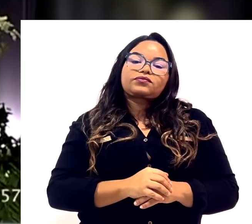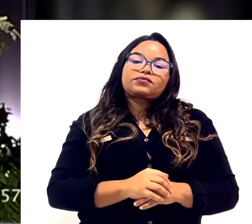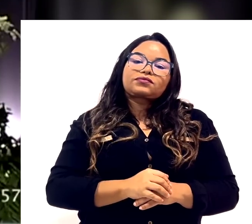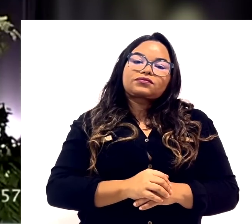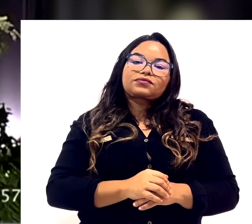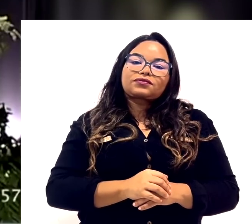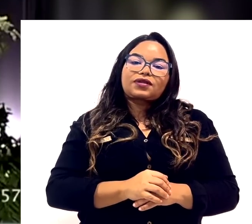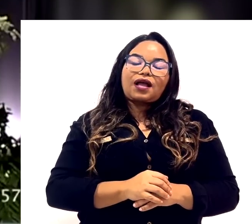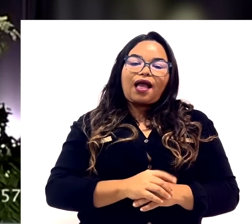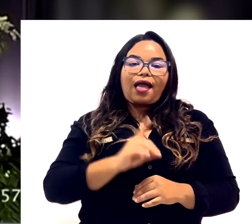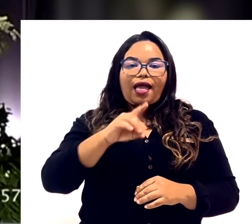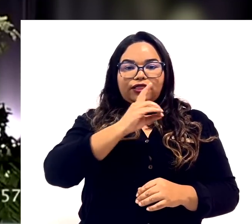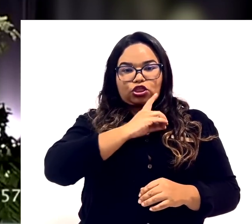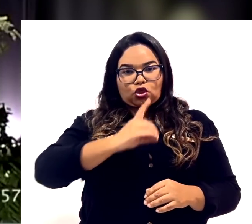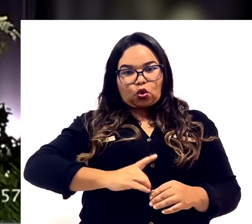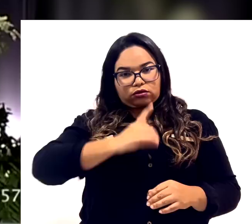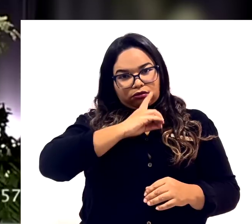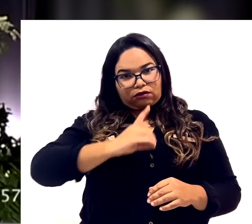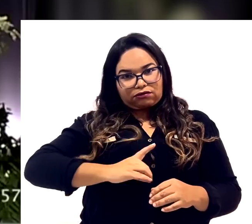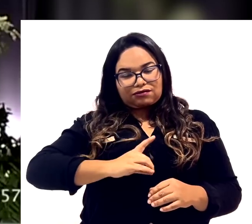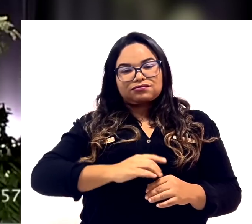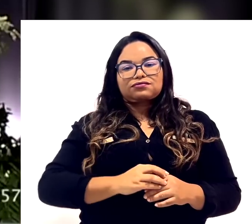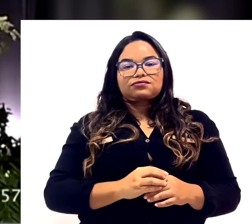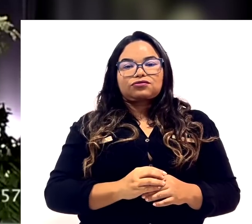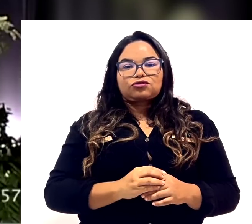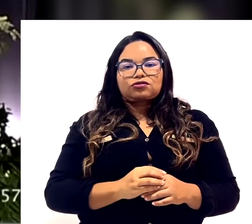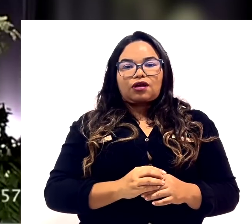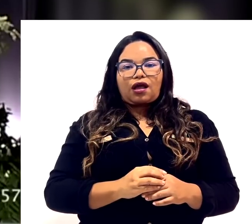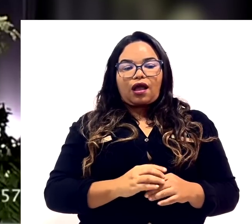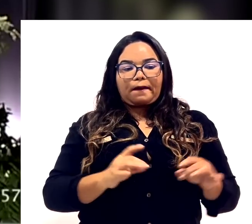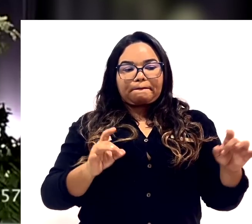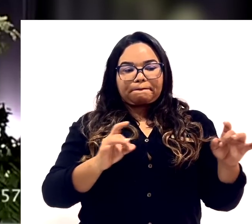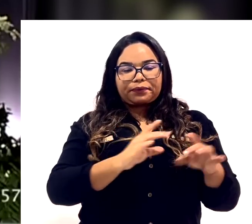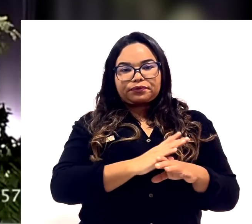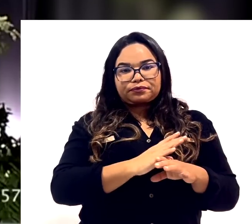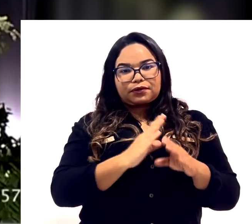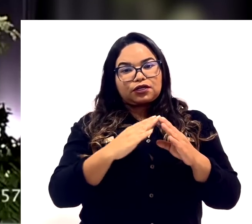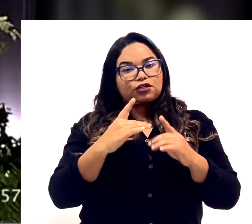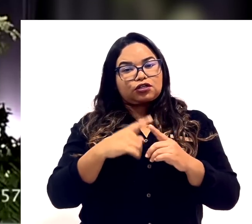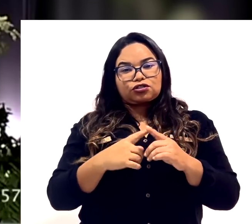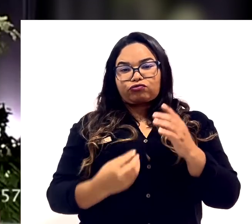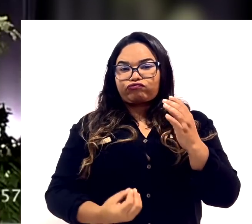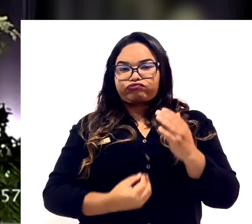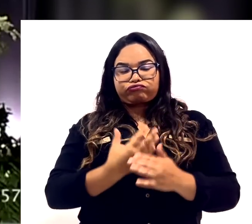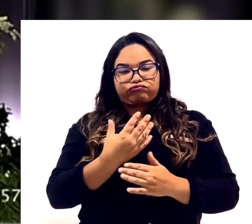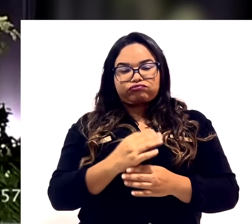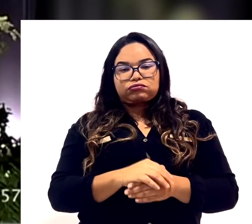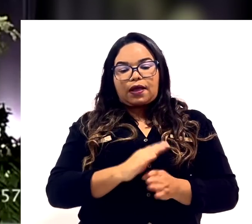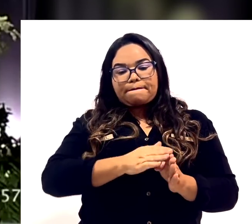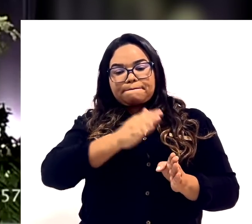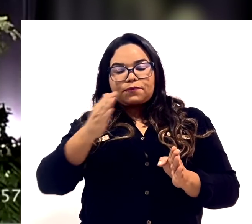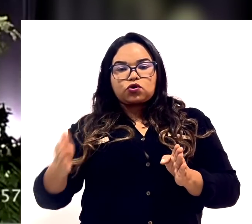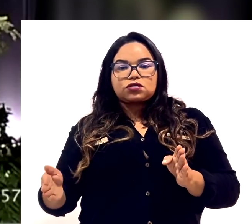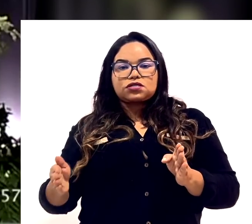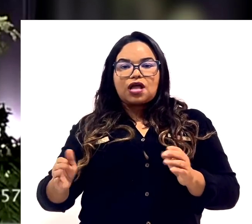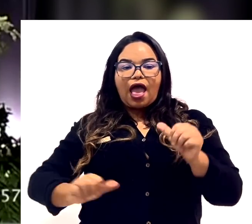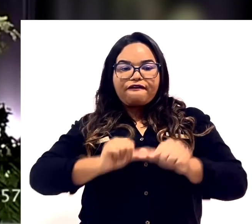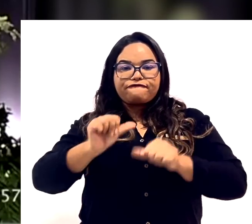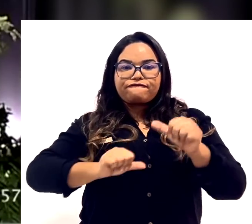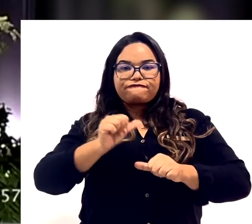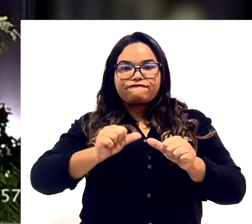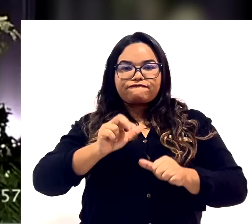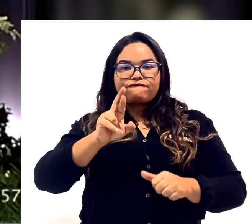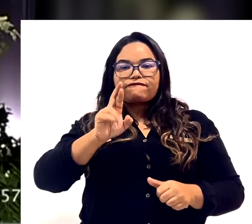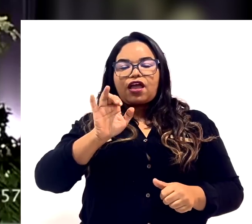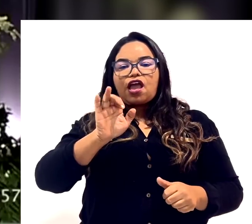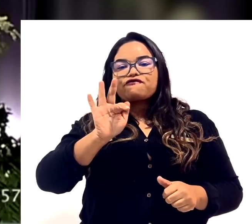Portanto, essas são doutrinas estabelecidas no mundo, depois da Reforma, pela própria Igreja Romana, para